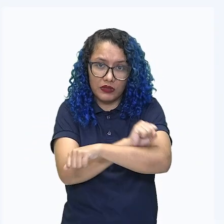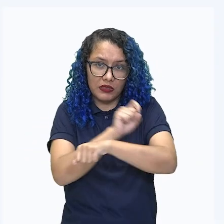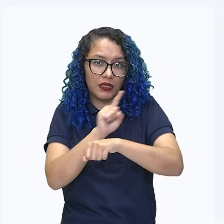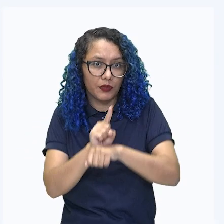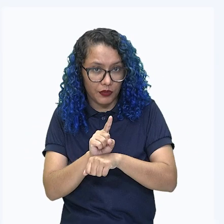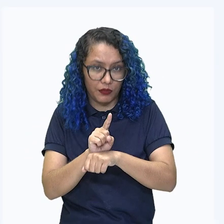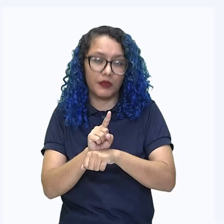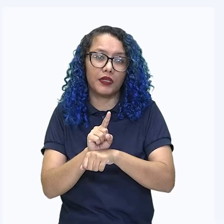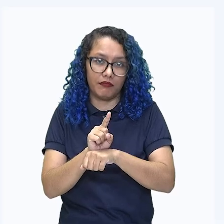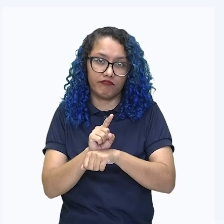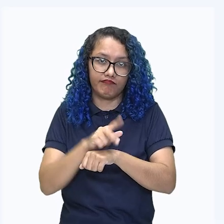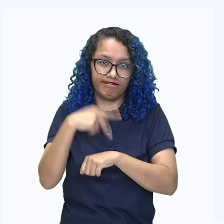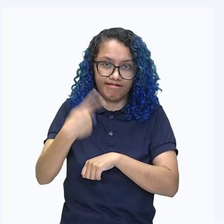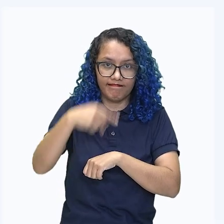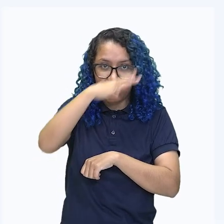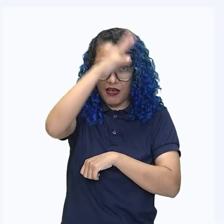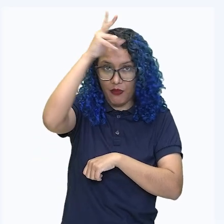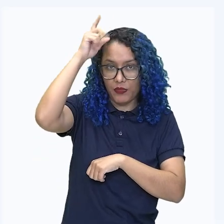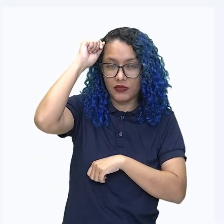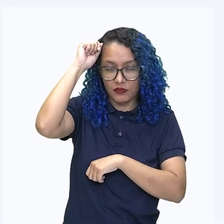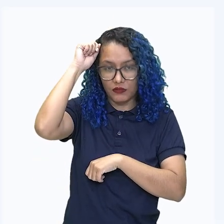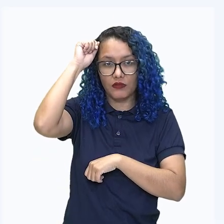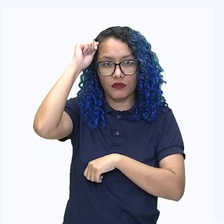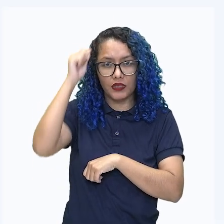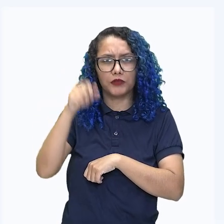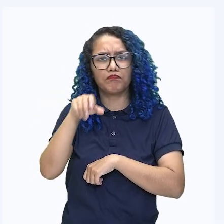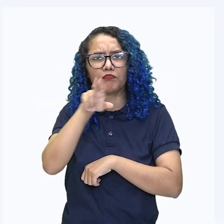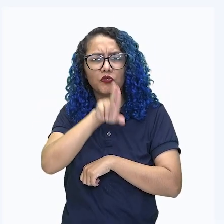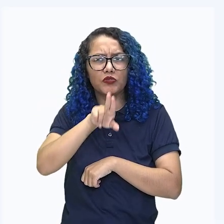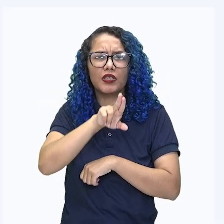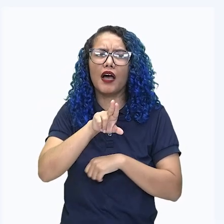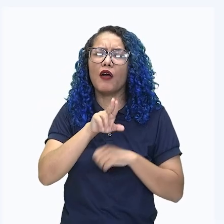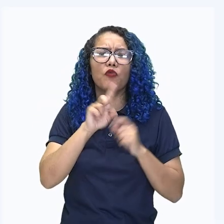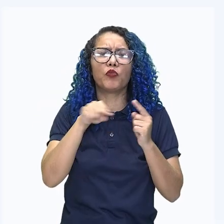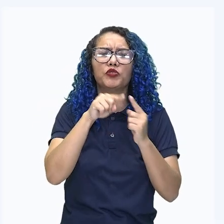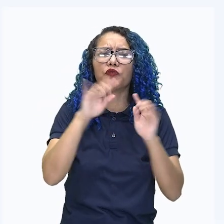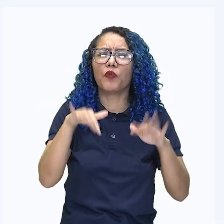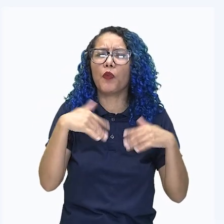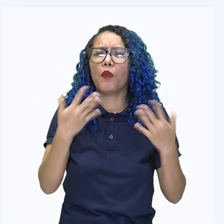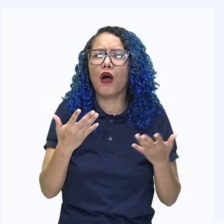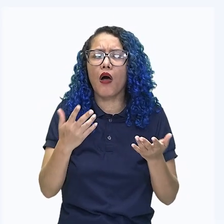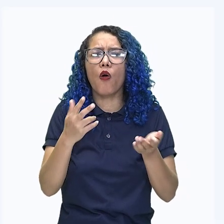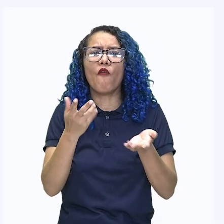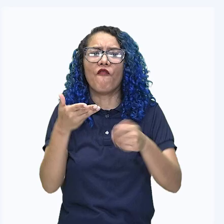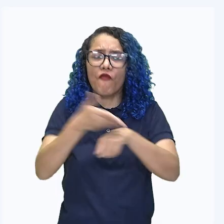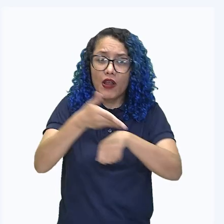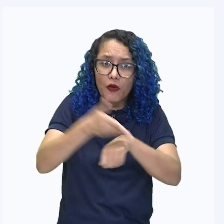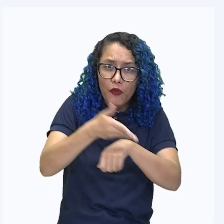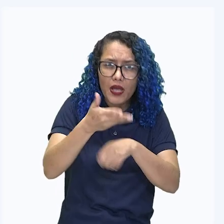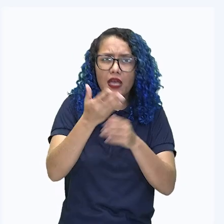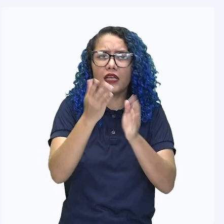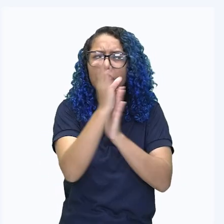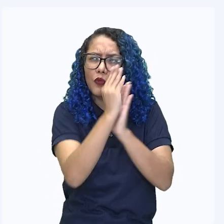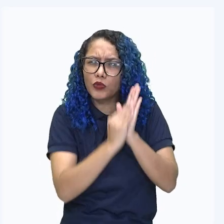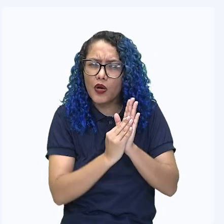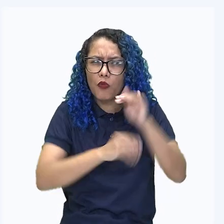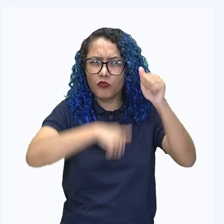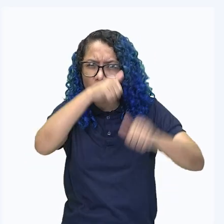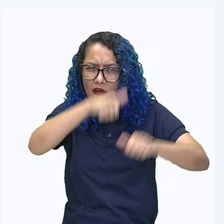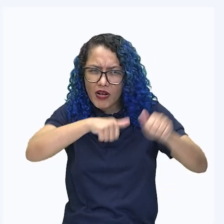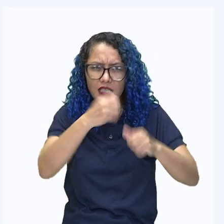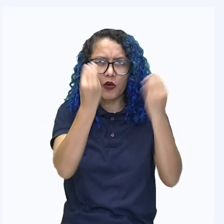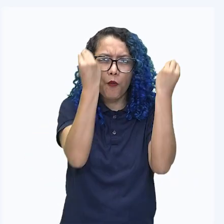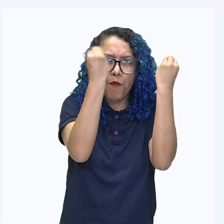e Desporto Escolar do Amazonas, né, aqui pela SEDUC, para ser utilizado no lançamento de frequências, conteúdos e